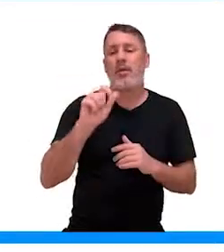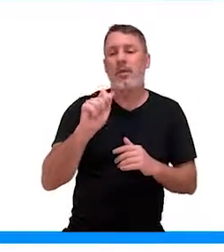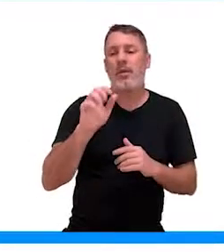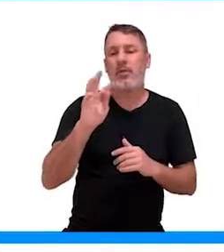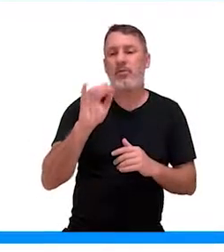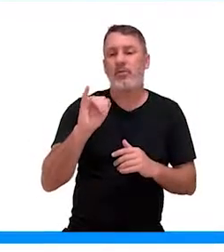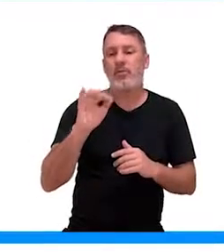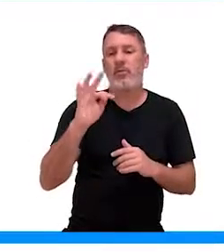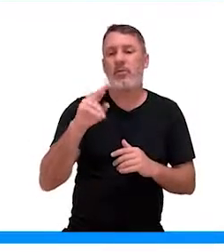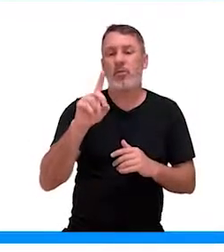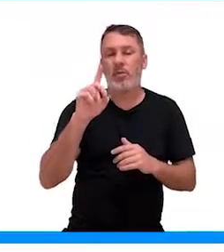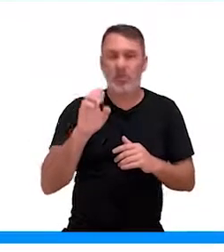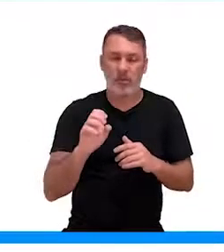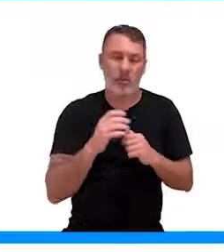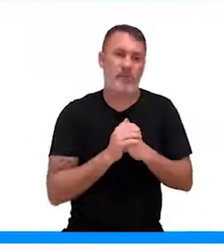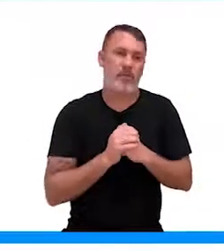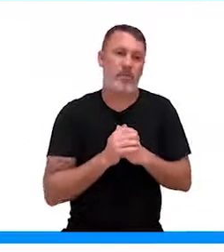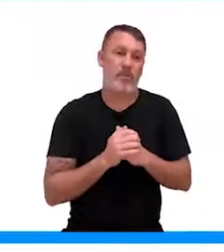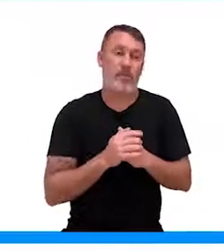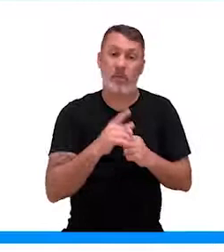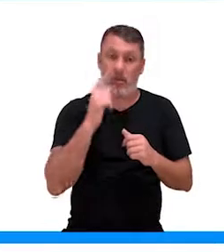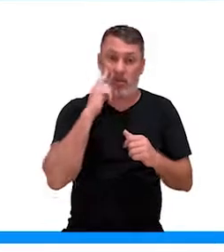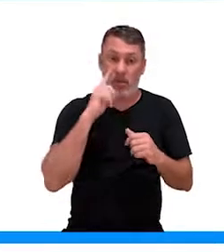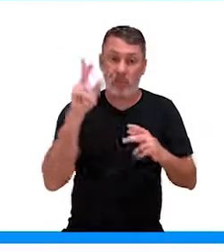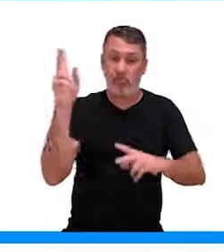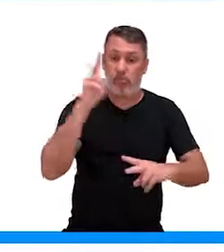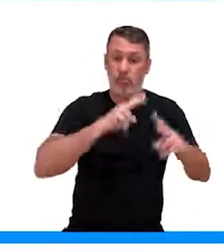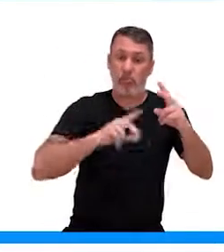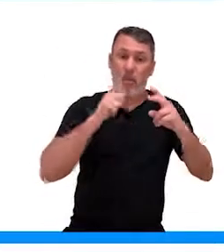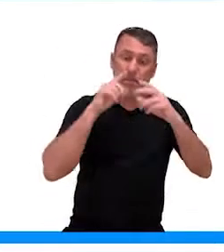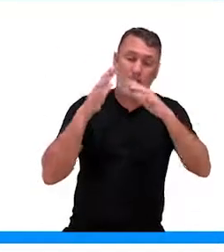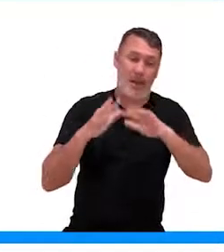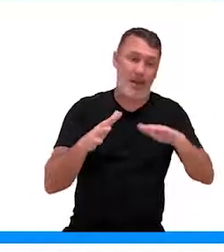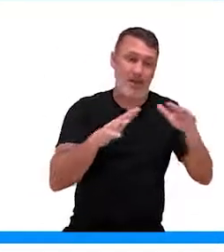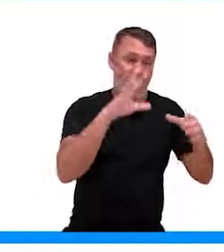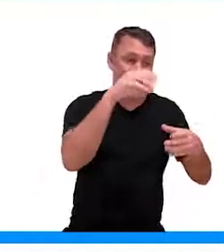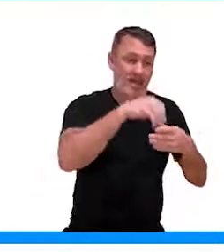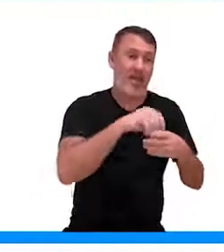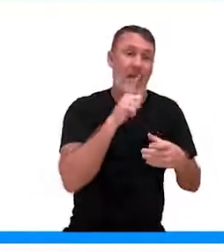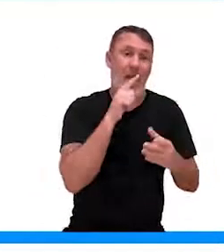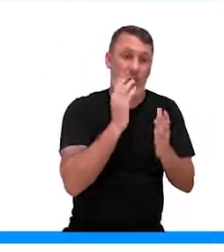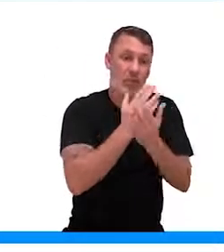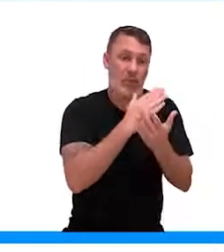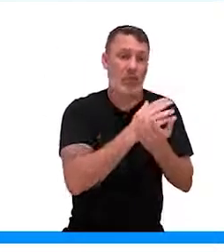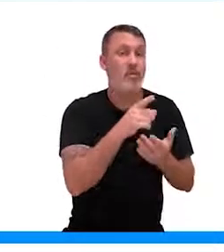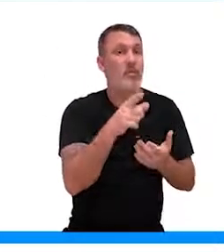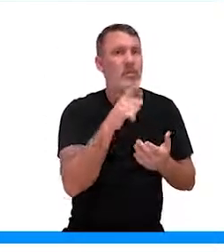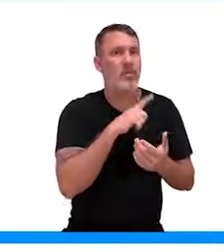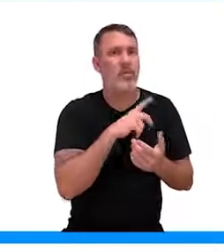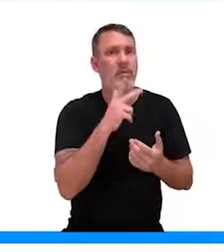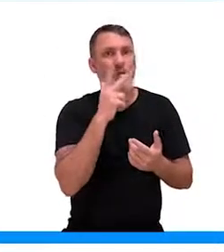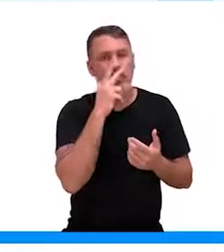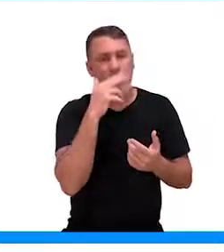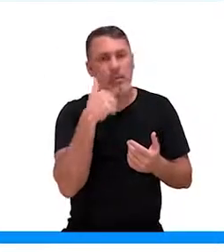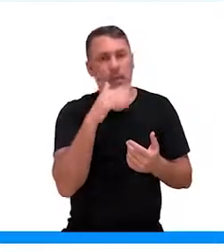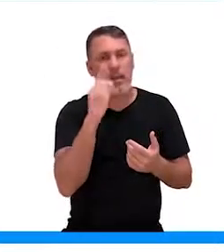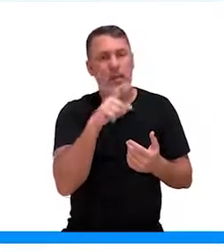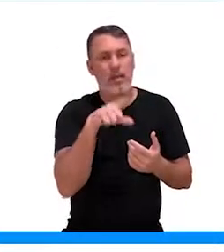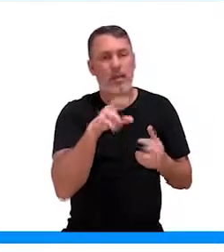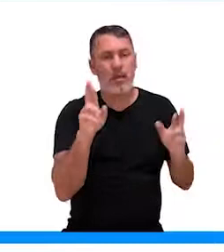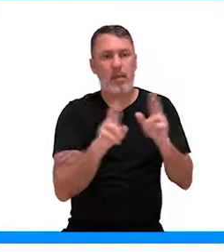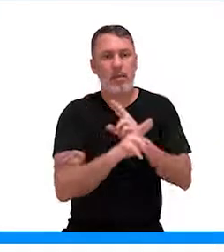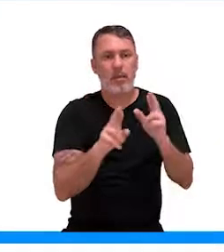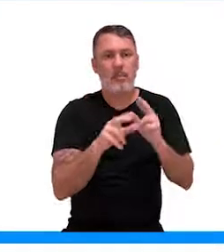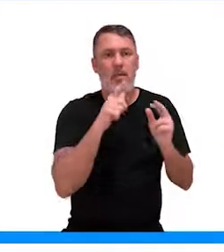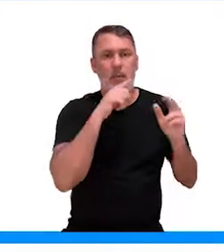latitudes. E eu quero que você entenda o seguinte, uma corrente marítima é uma porção de água que apresente as mesmas características, principalmente em relação